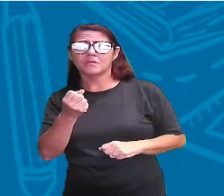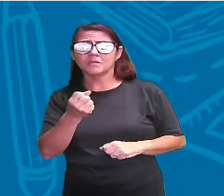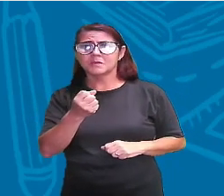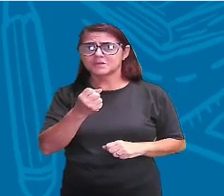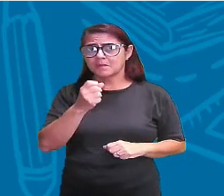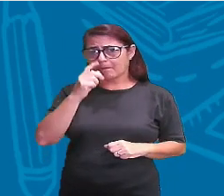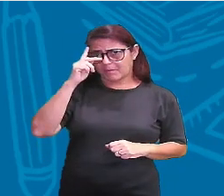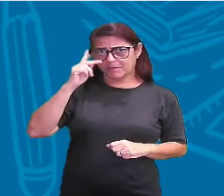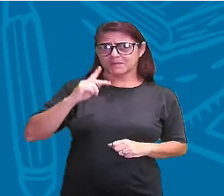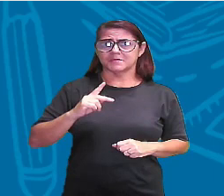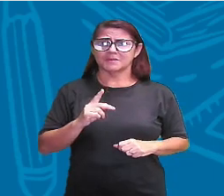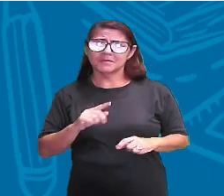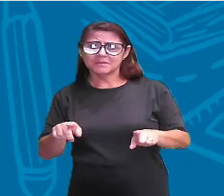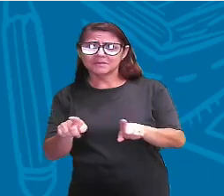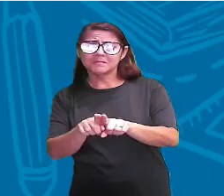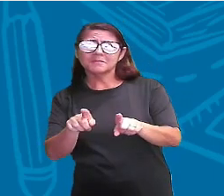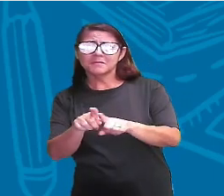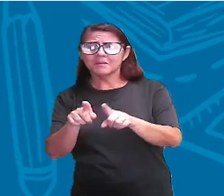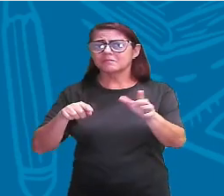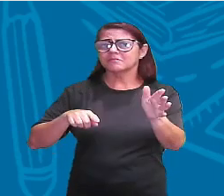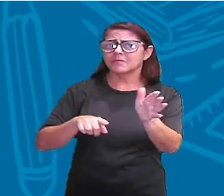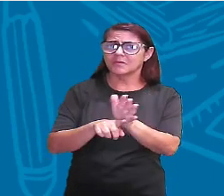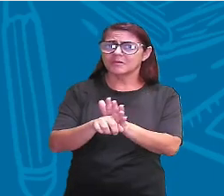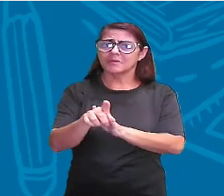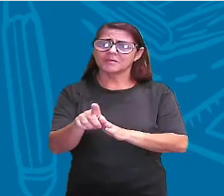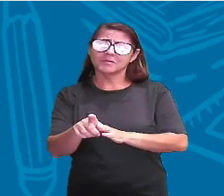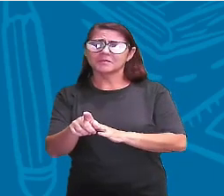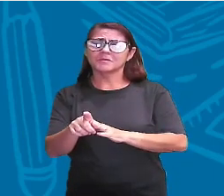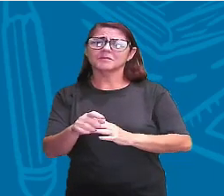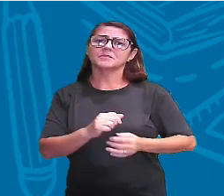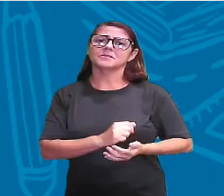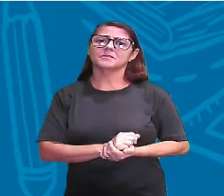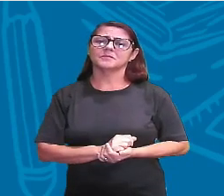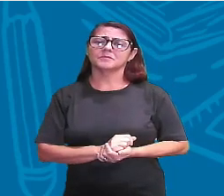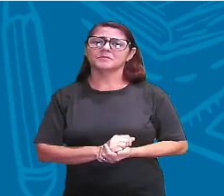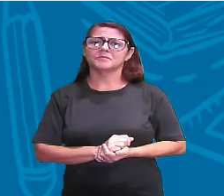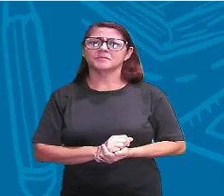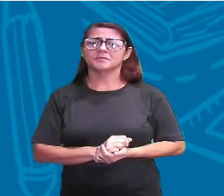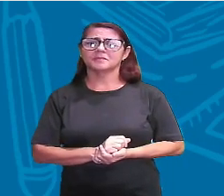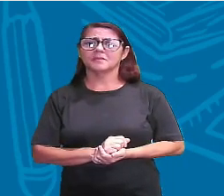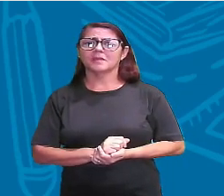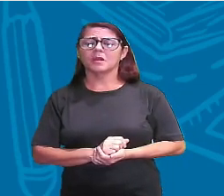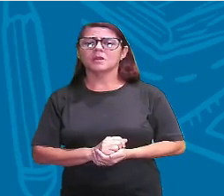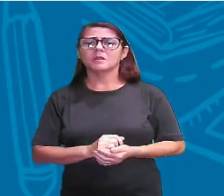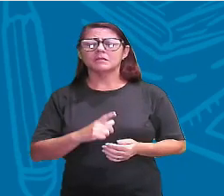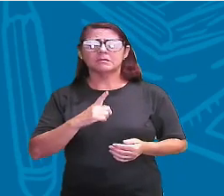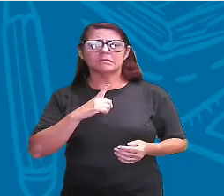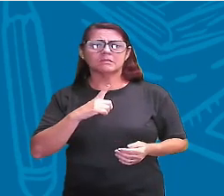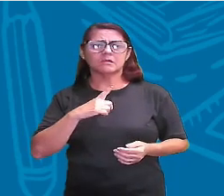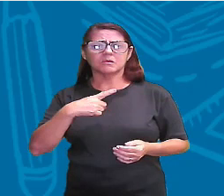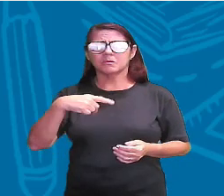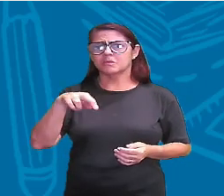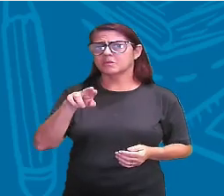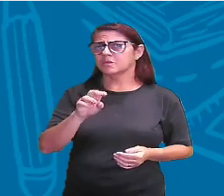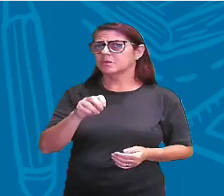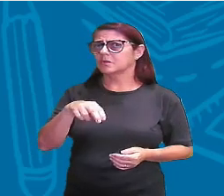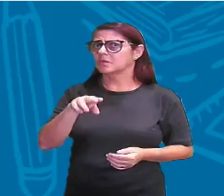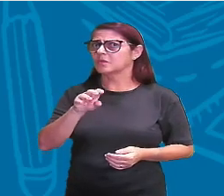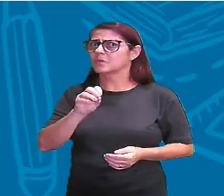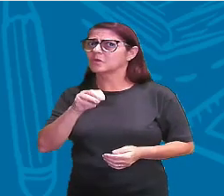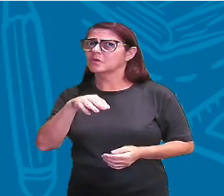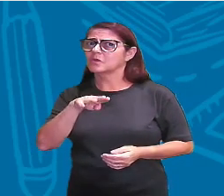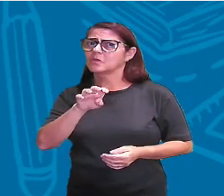nós chamamos de personal and interrogative pronouns. Então, os pronomes pessoais que a